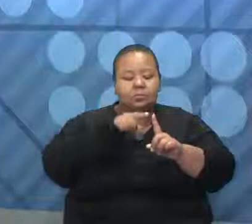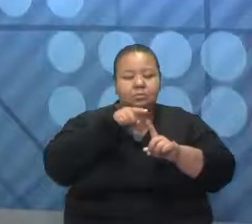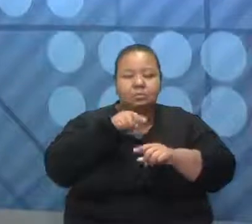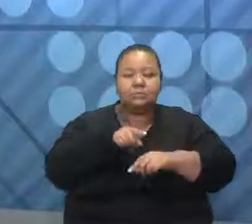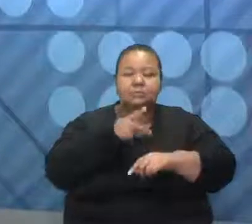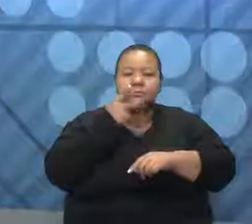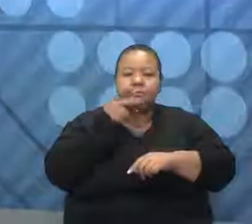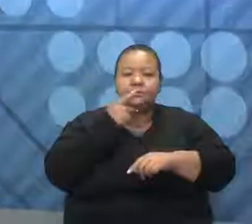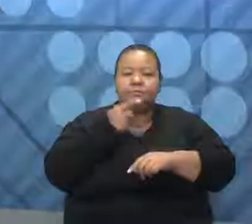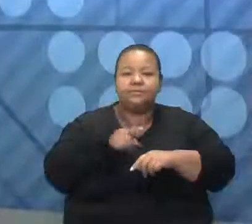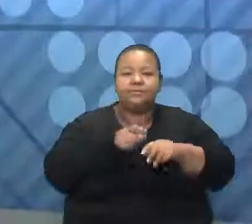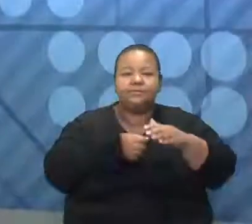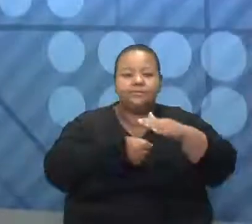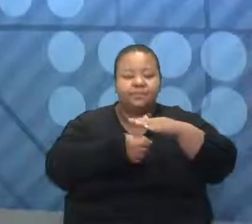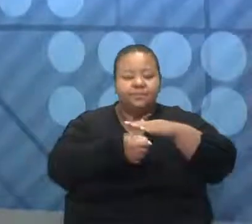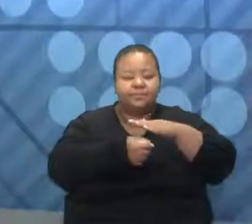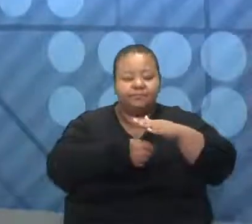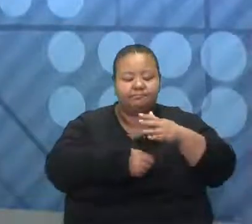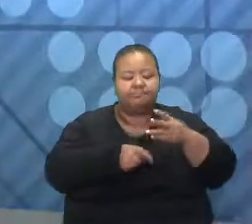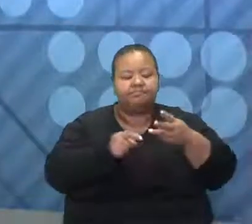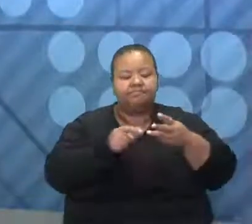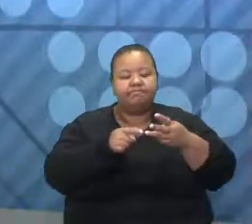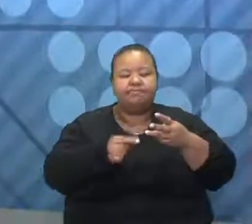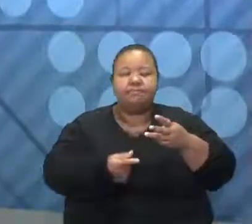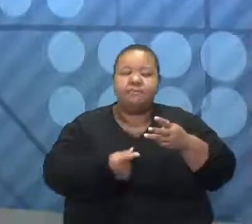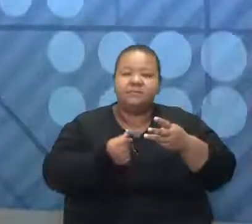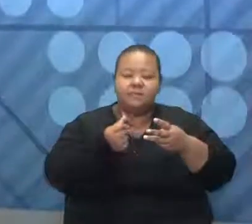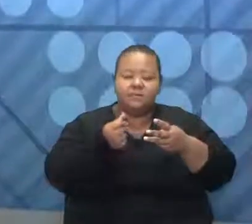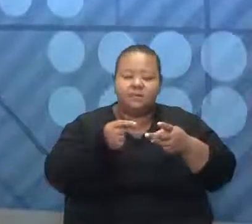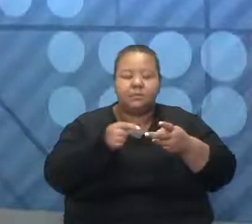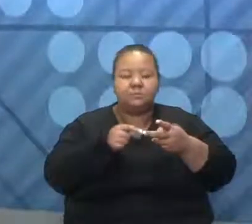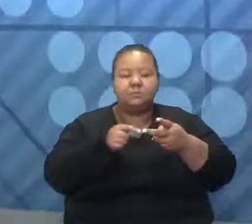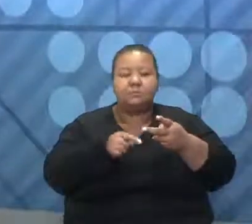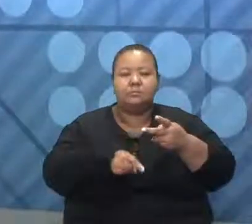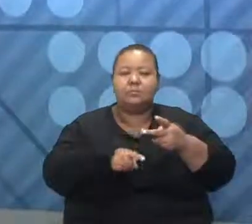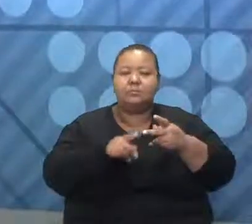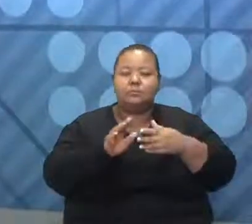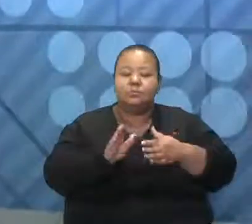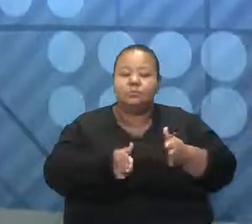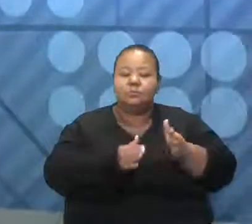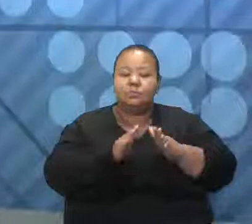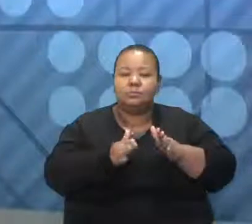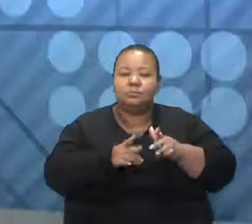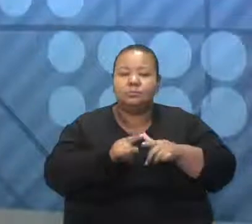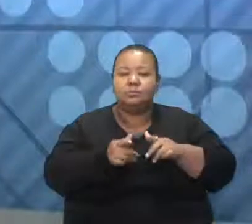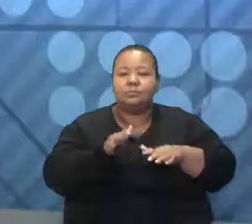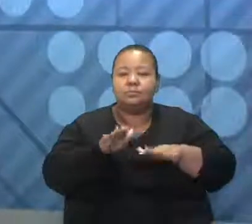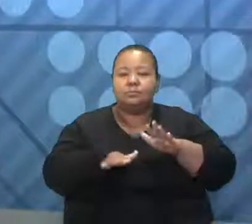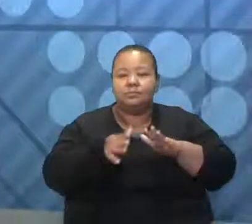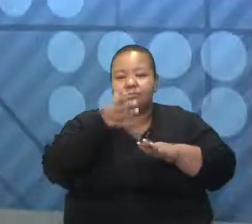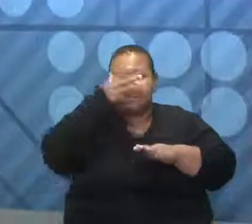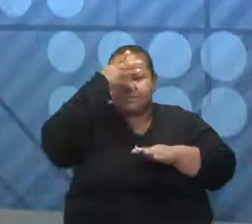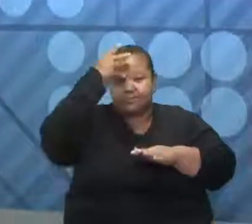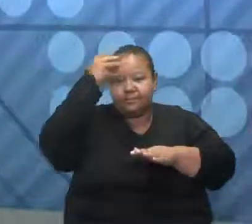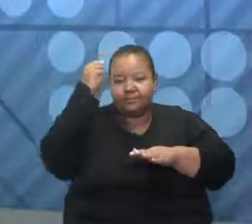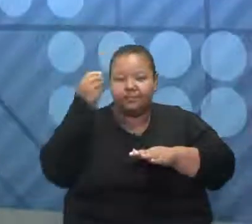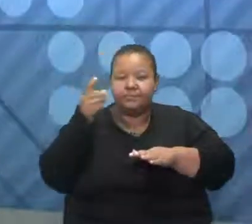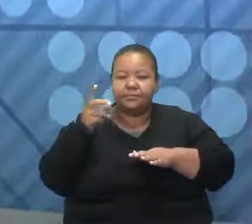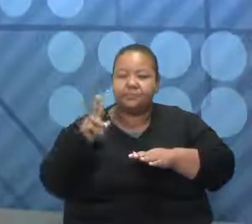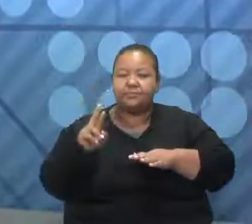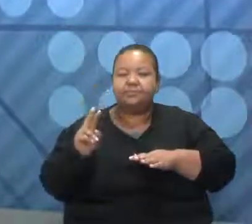fala muito de mercado, fala muito financeiro, fala muito de produção, mas às vezes esquece da gestão